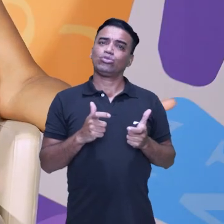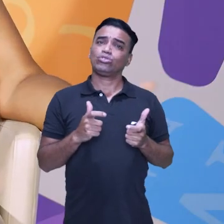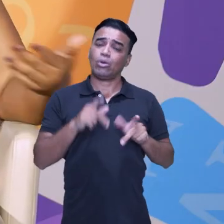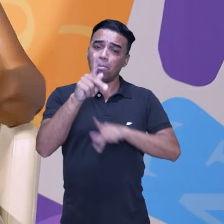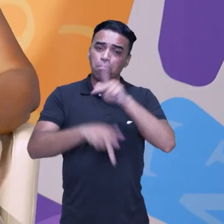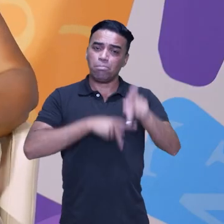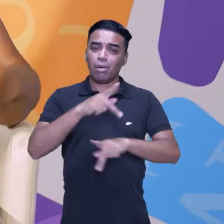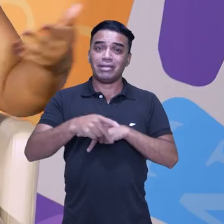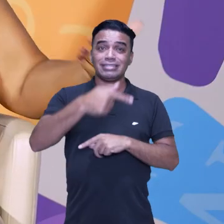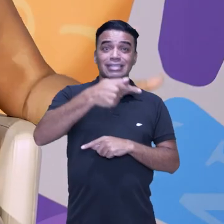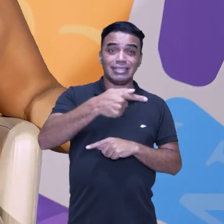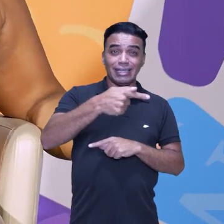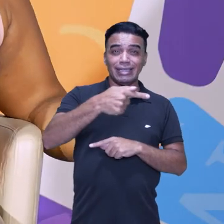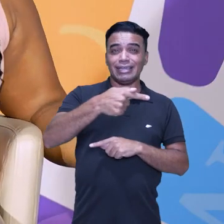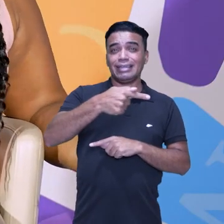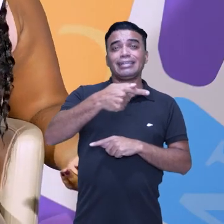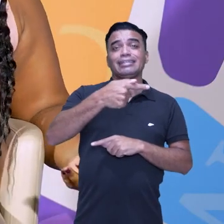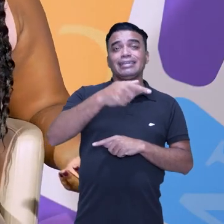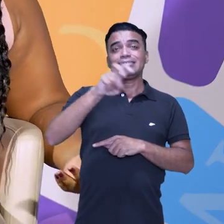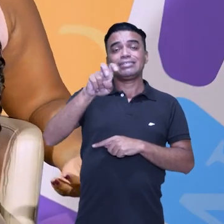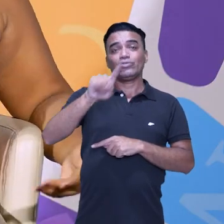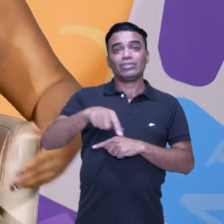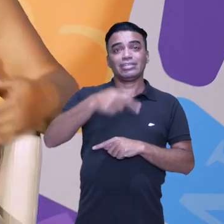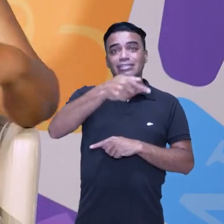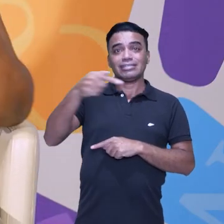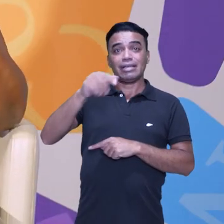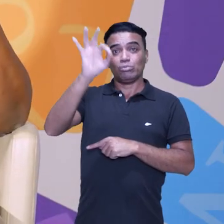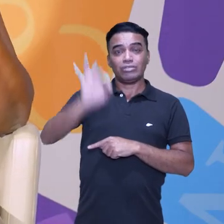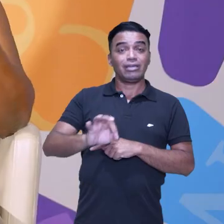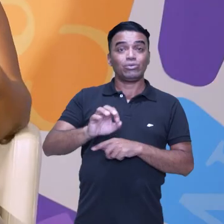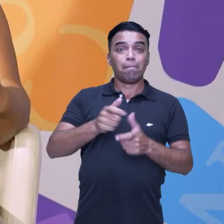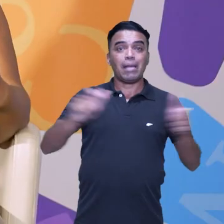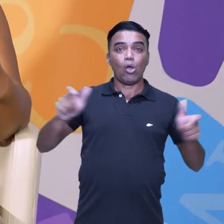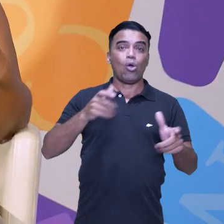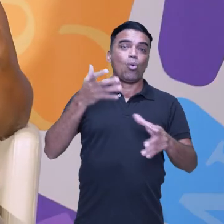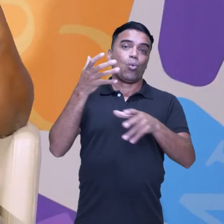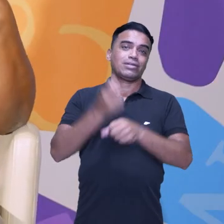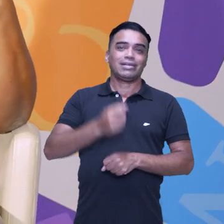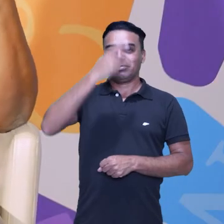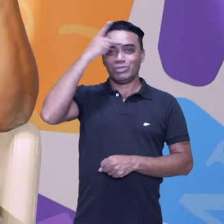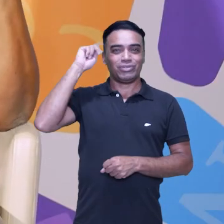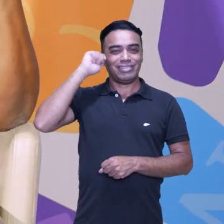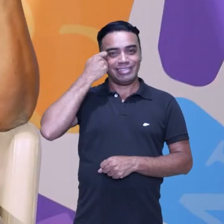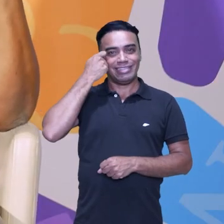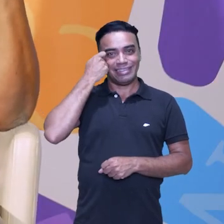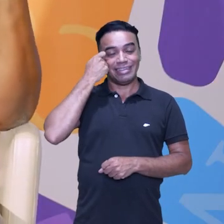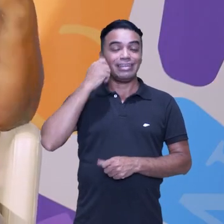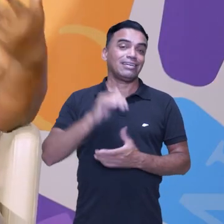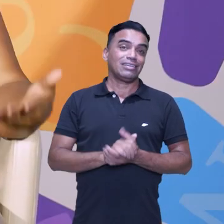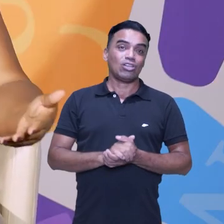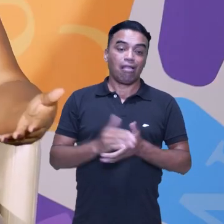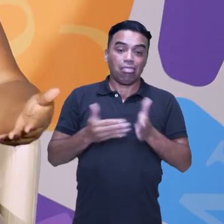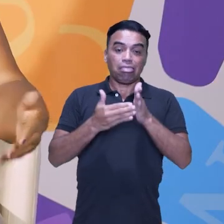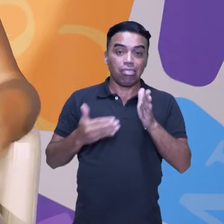em Paracatu de 75,77% de pessoas negras. Né? E, às vezes, essa invisibilidade ela ainda é muito